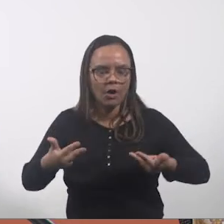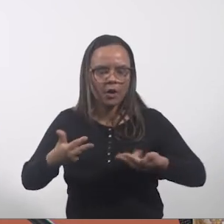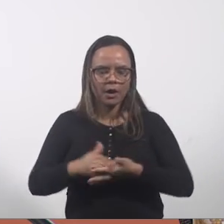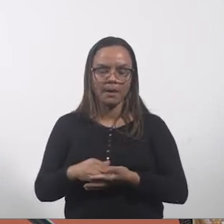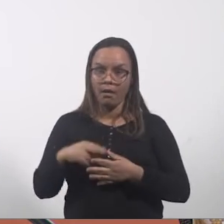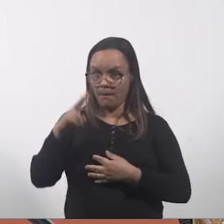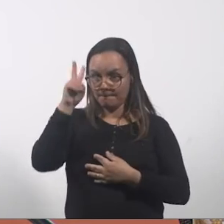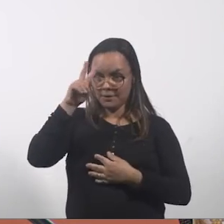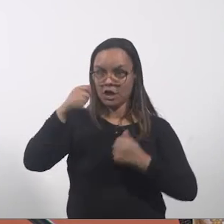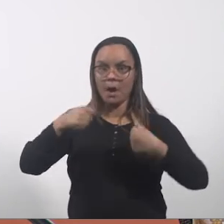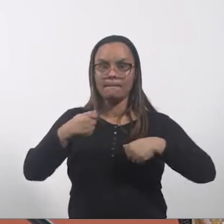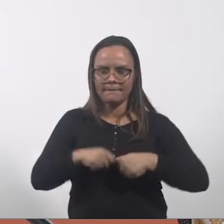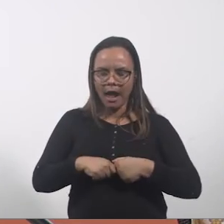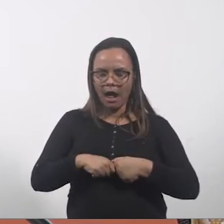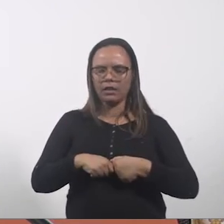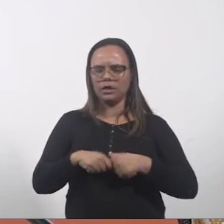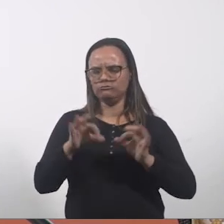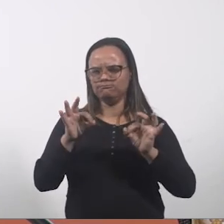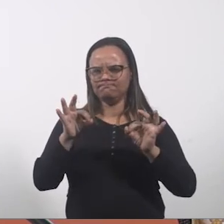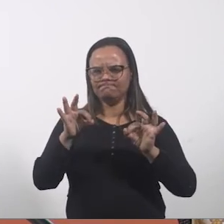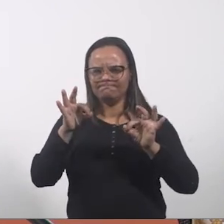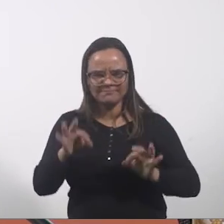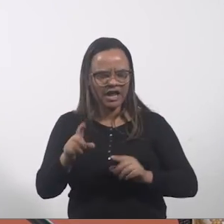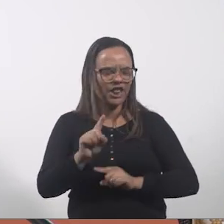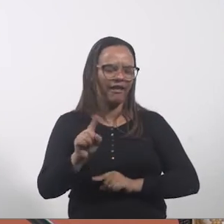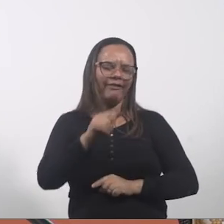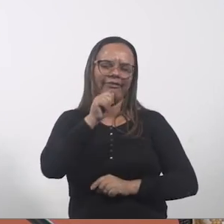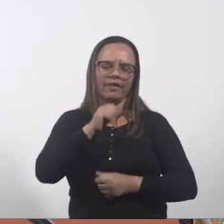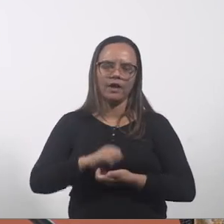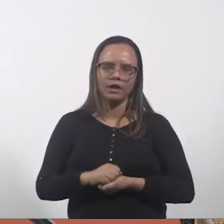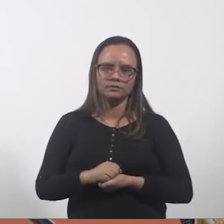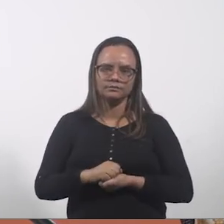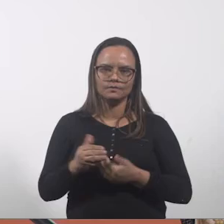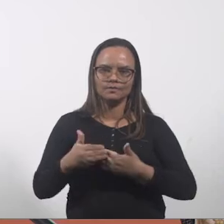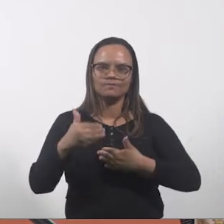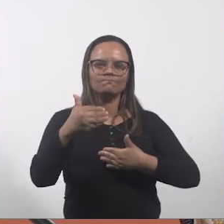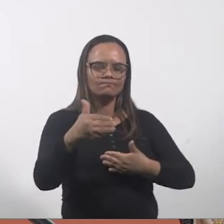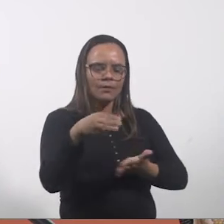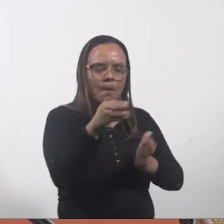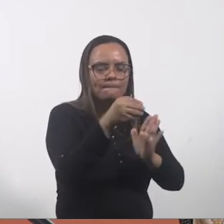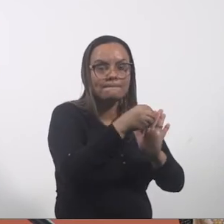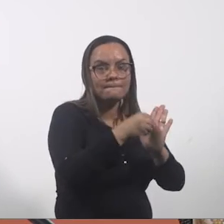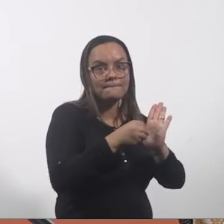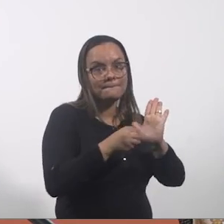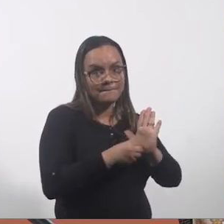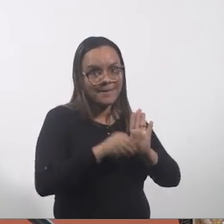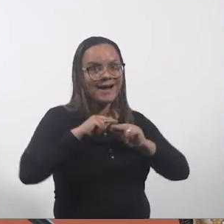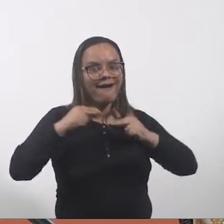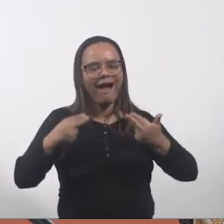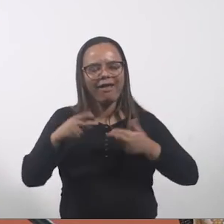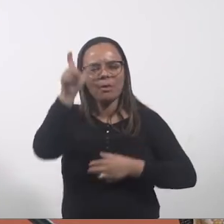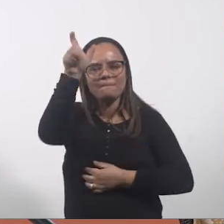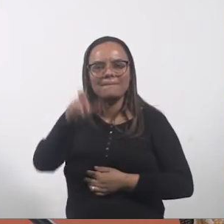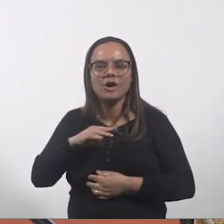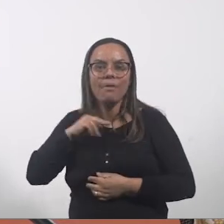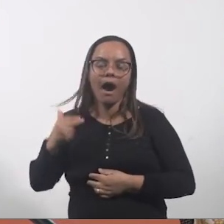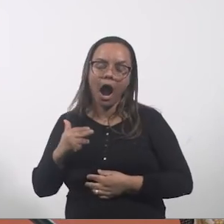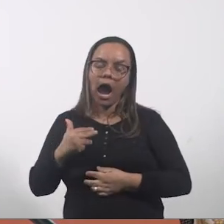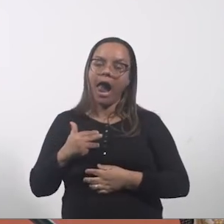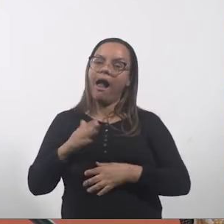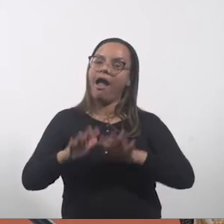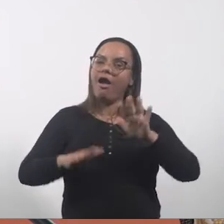números ainda não são os definitivos. Nós teremos acrescido aí alguns óbitos que porventura possam subir